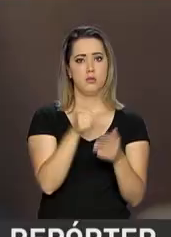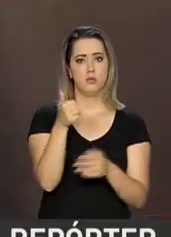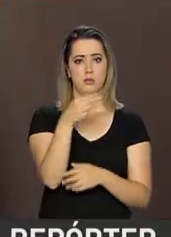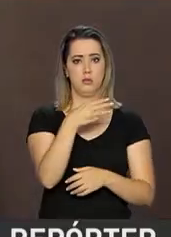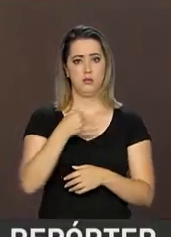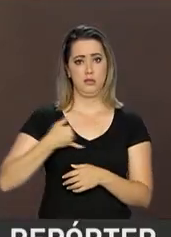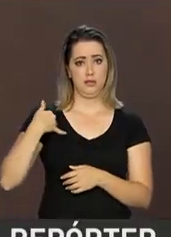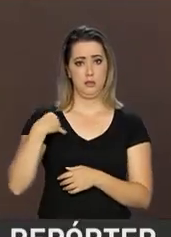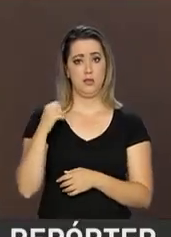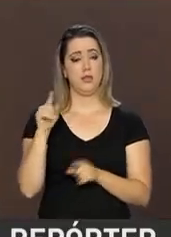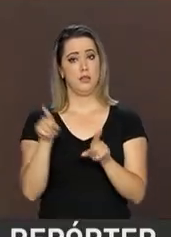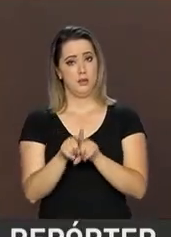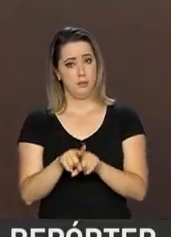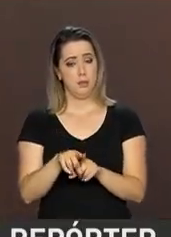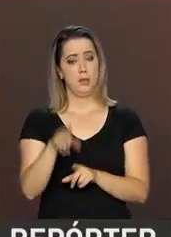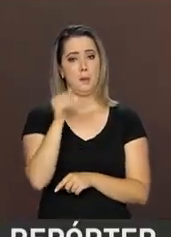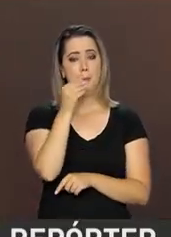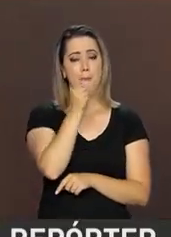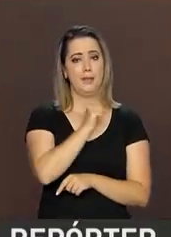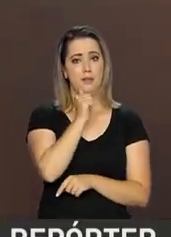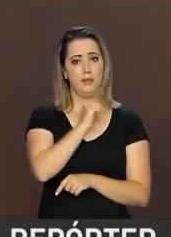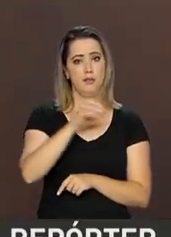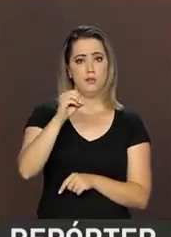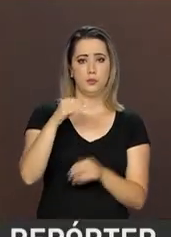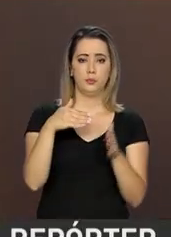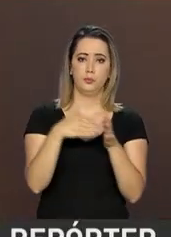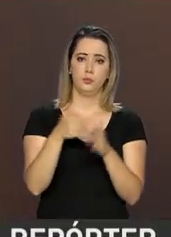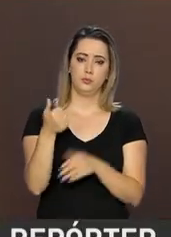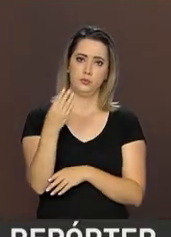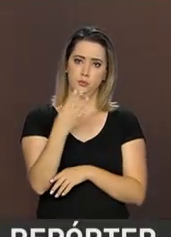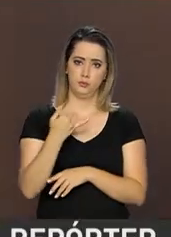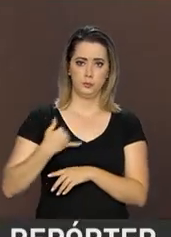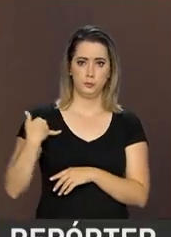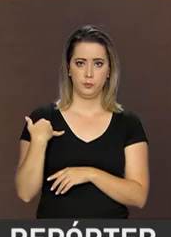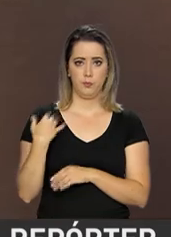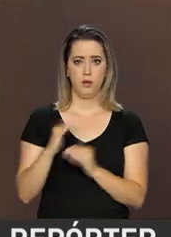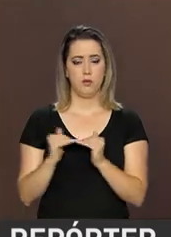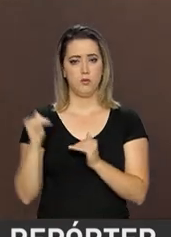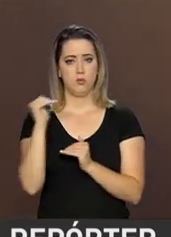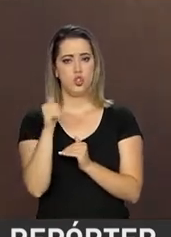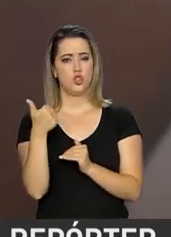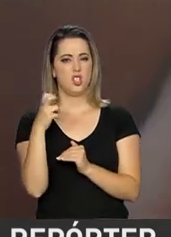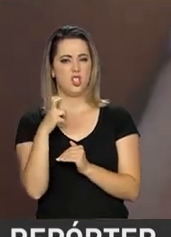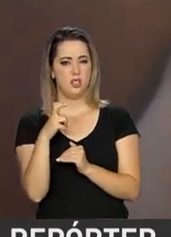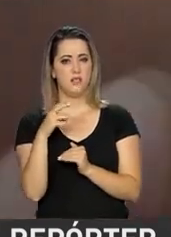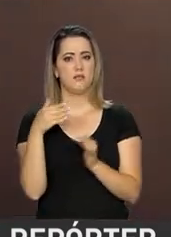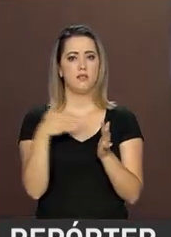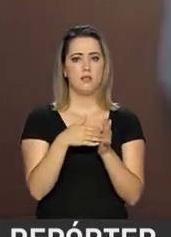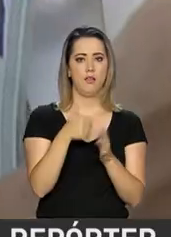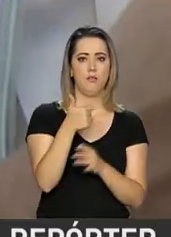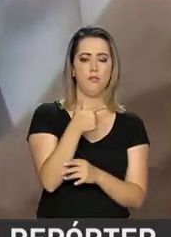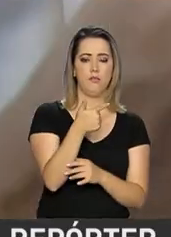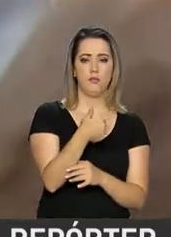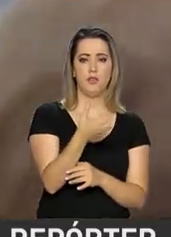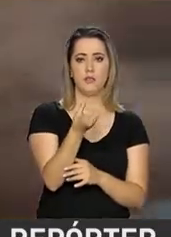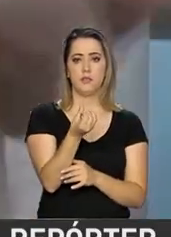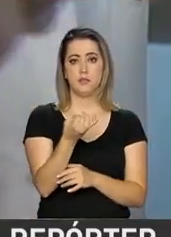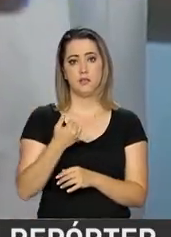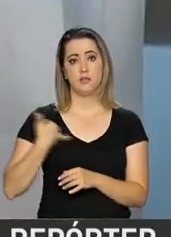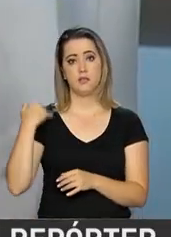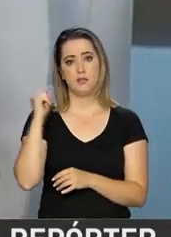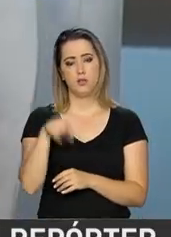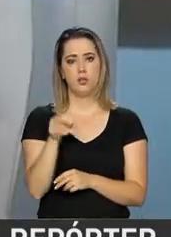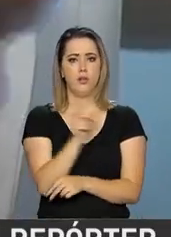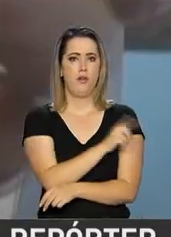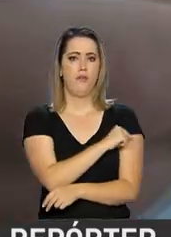anos e meninas de 9 a 14 anos para a faixa etária de 15 a 26 anos a orientação do ministério da saúde é o